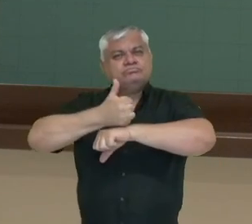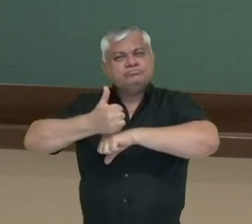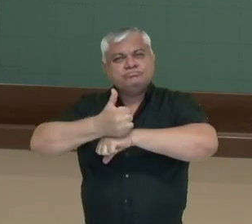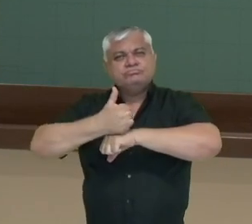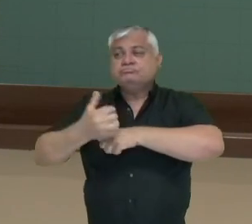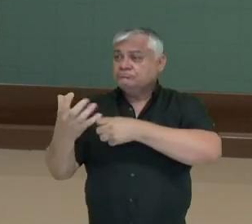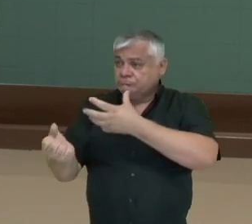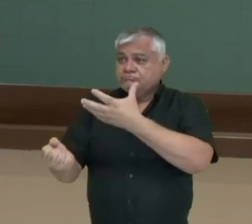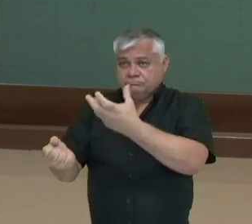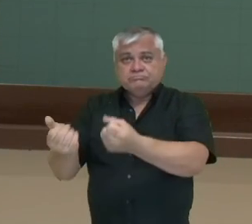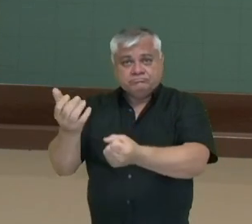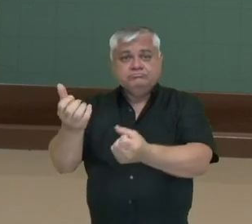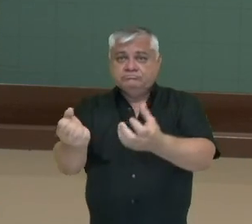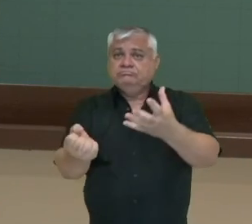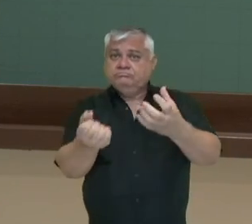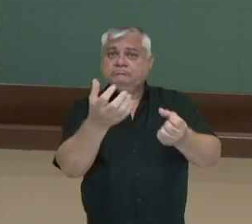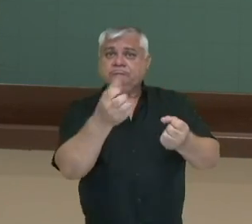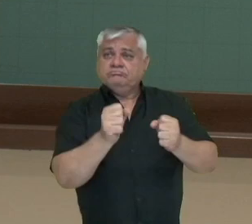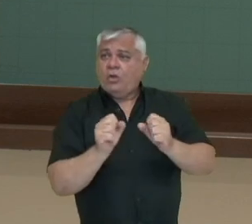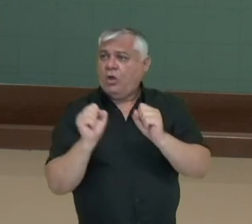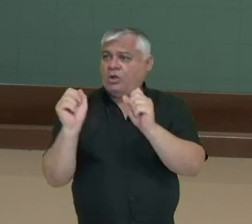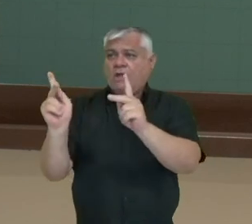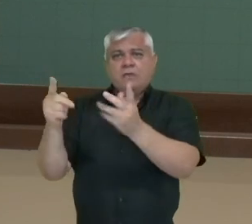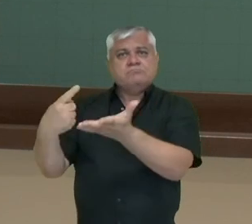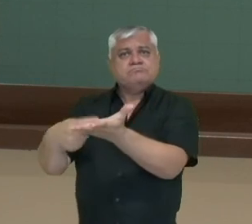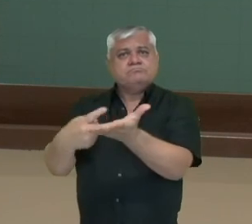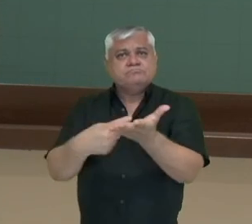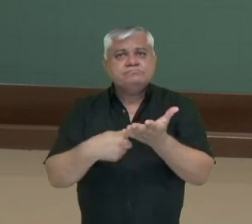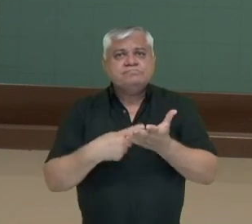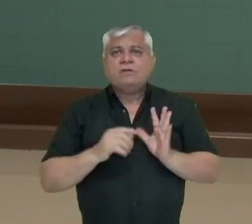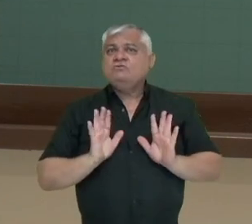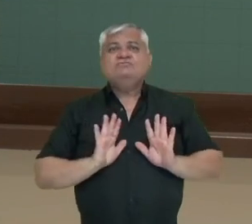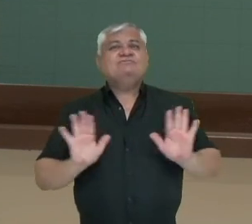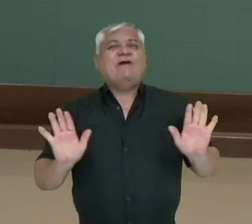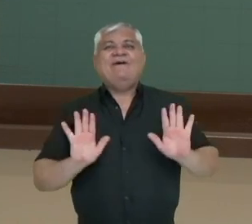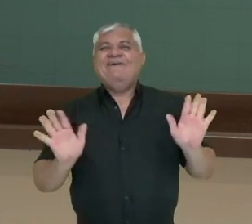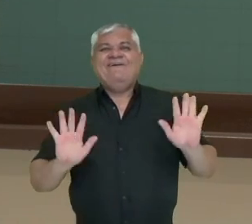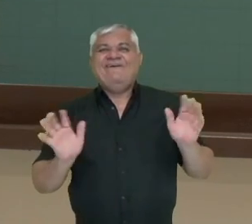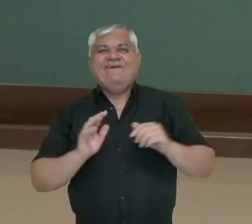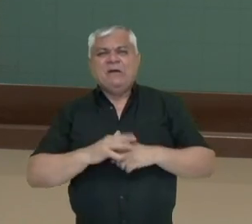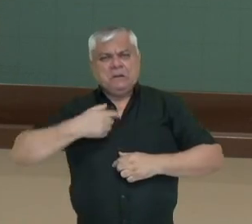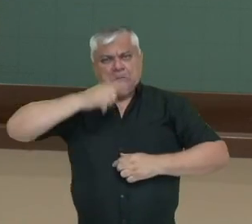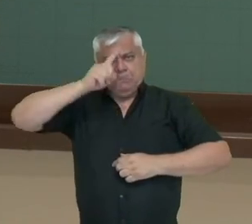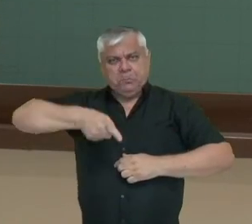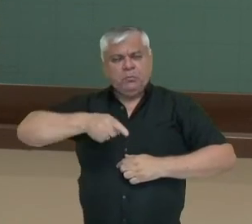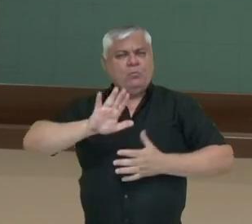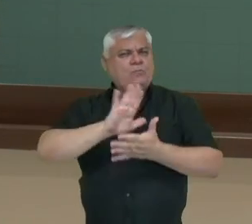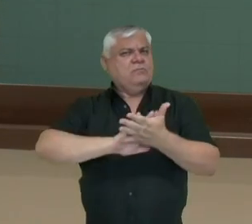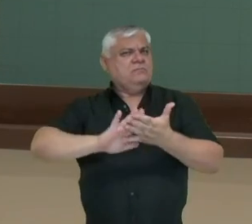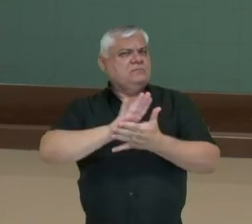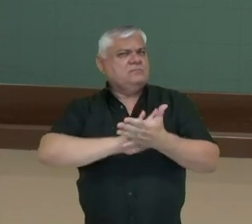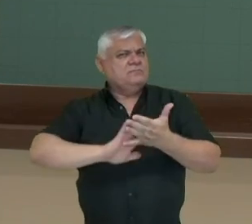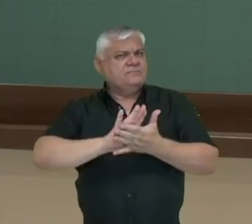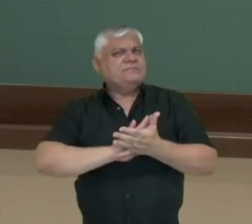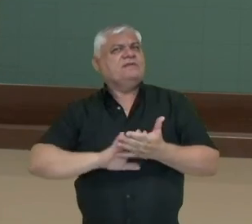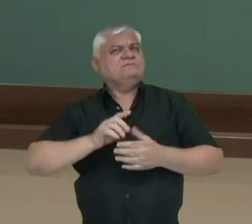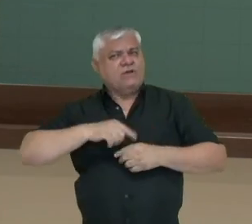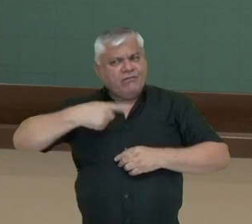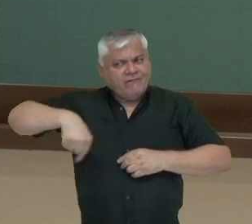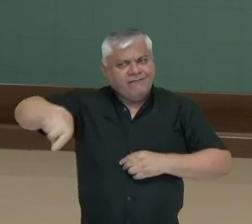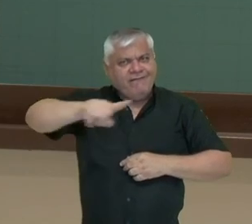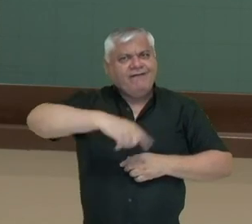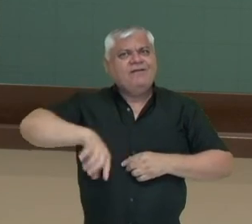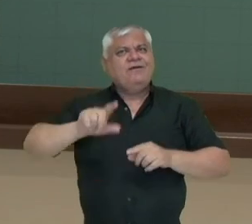quê? Apenas executar as linhas que são definidas em Assembleia pelos